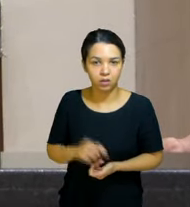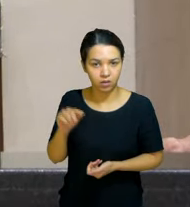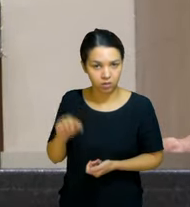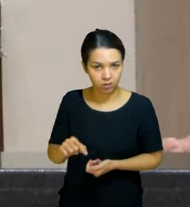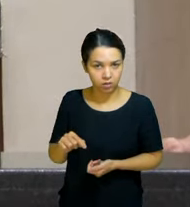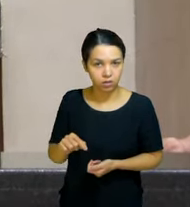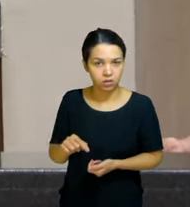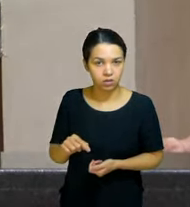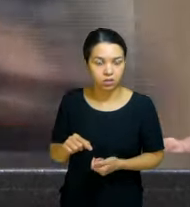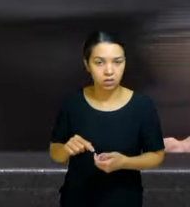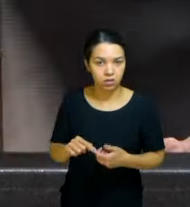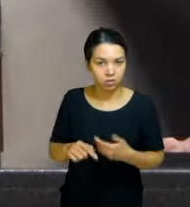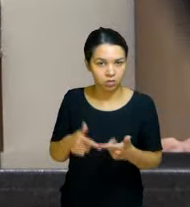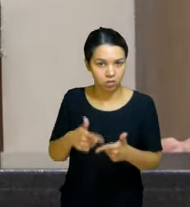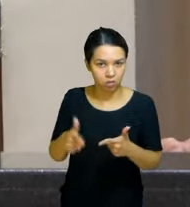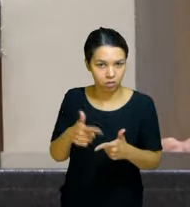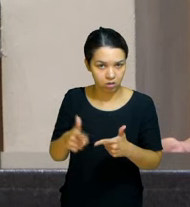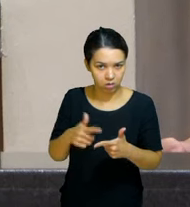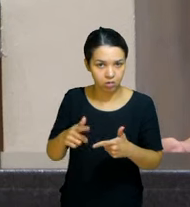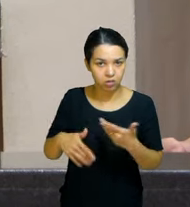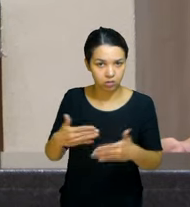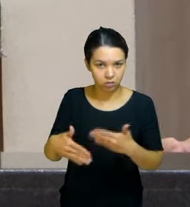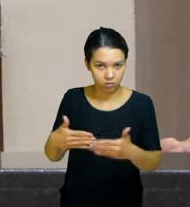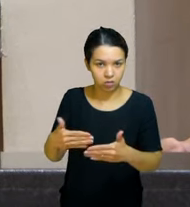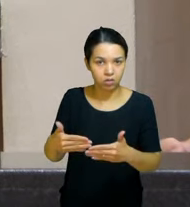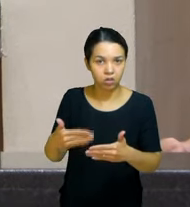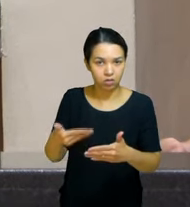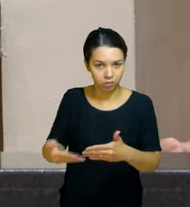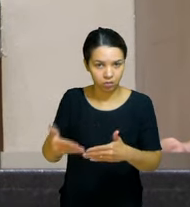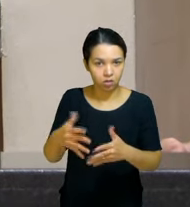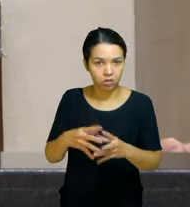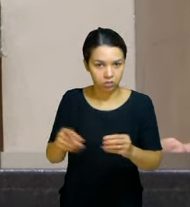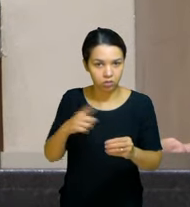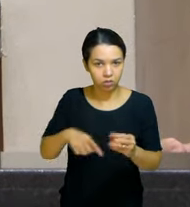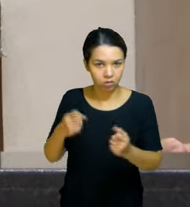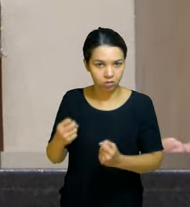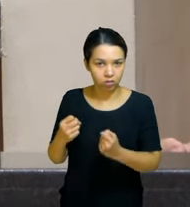Esse transtorno que a gente está passando, que a gente vai superar, né? Porque a gente é forte,